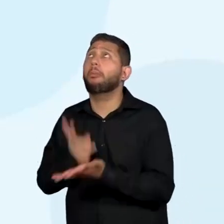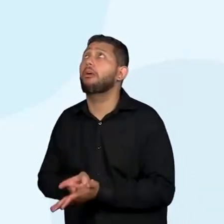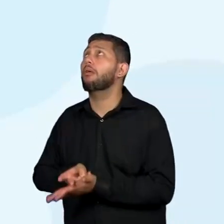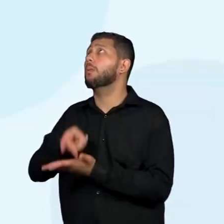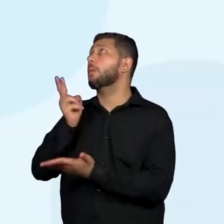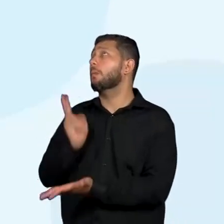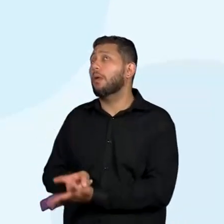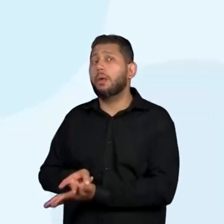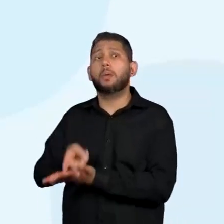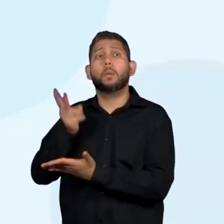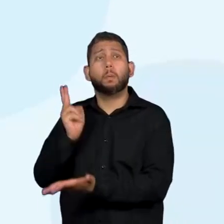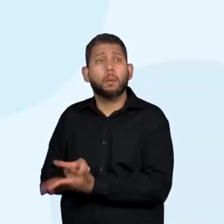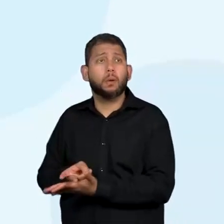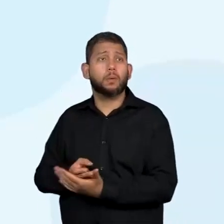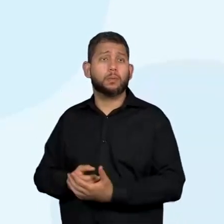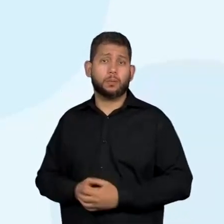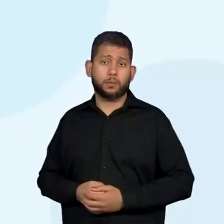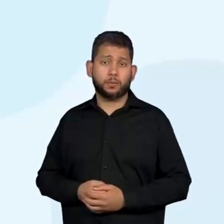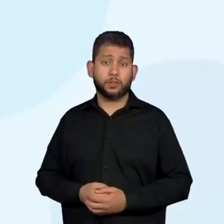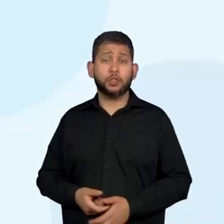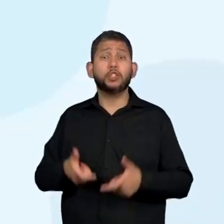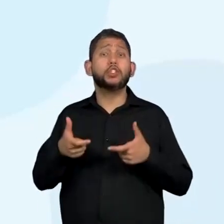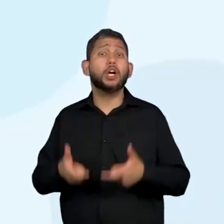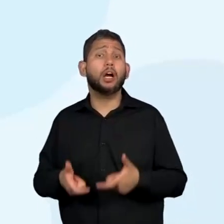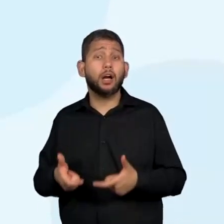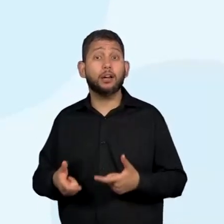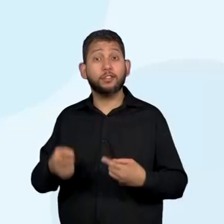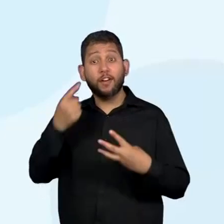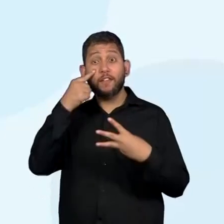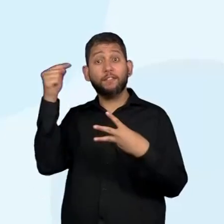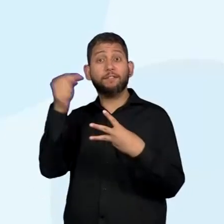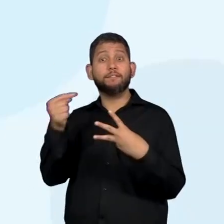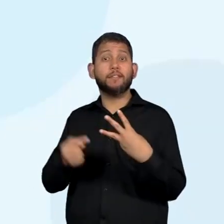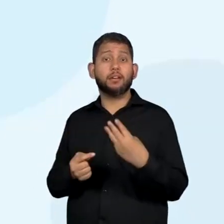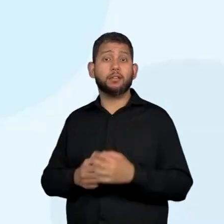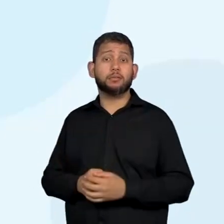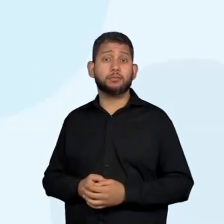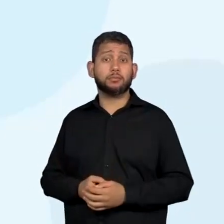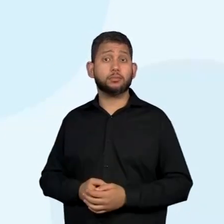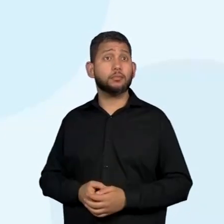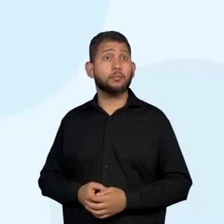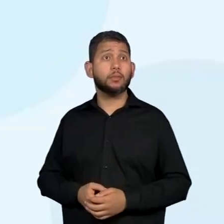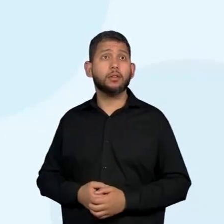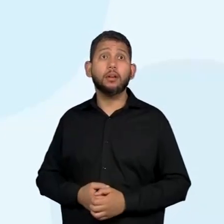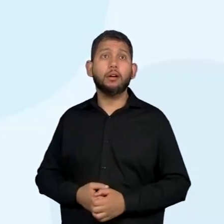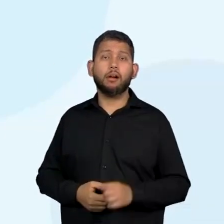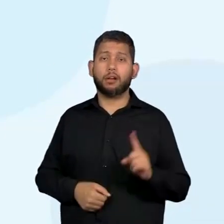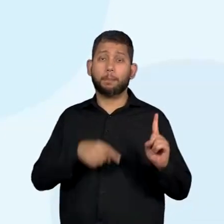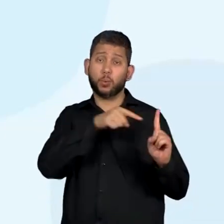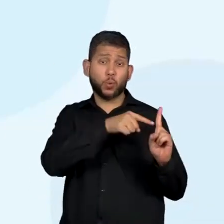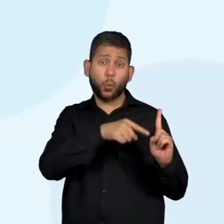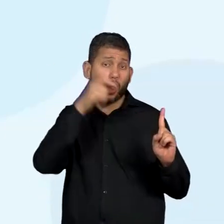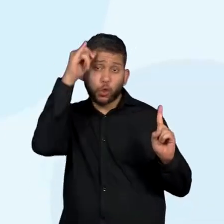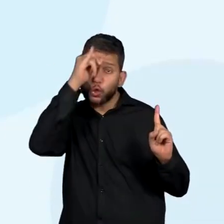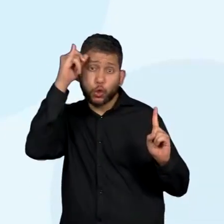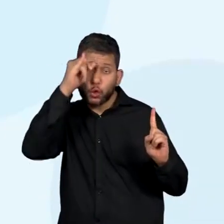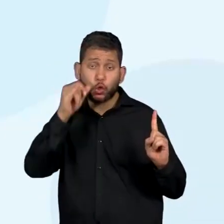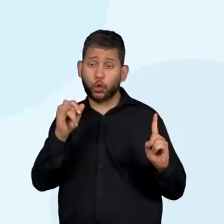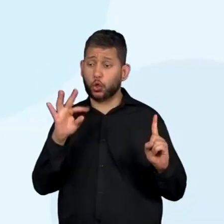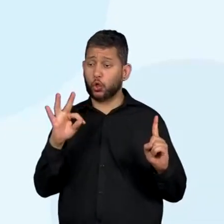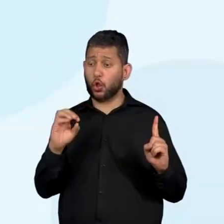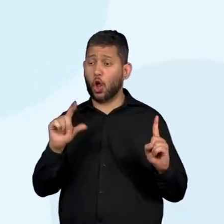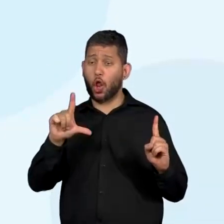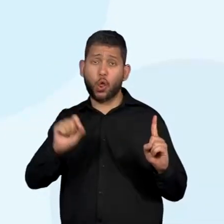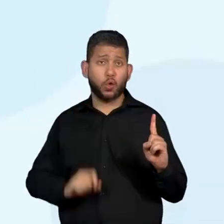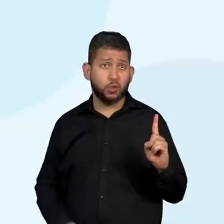mesmo. Aquela coisa que se repete, a mesmice, a continuidade. Essa é a qualidade.